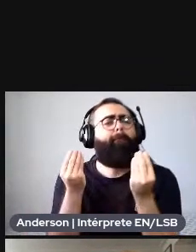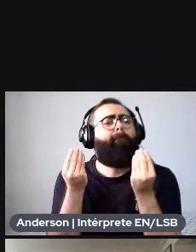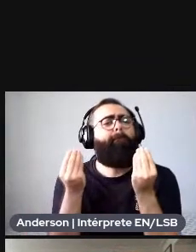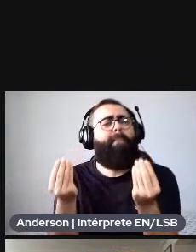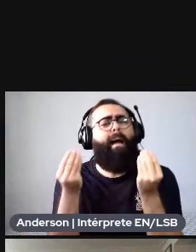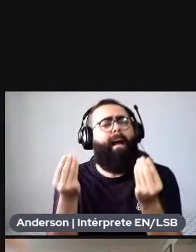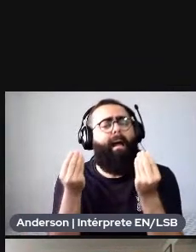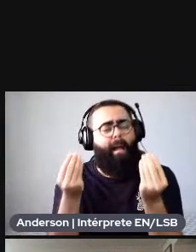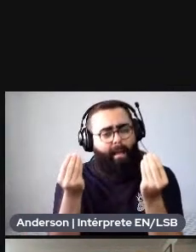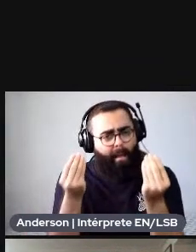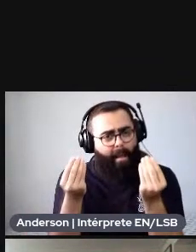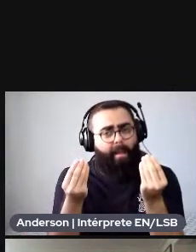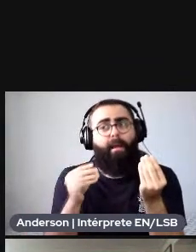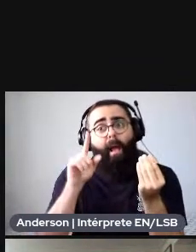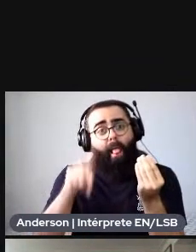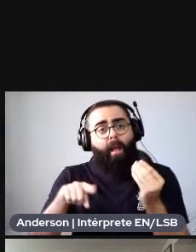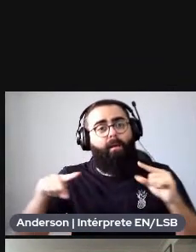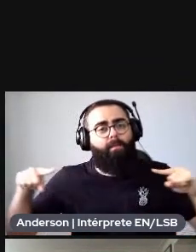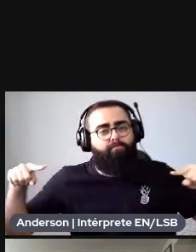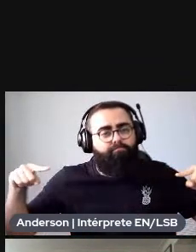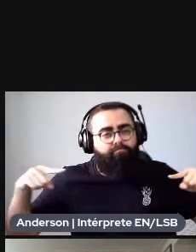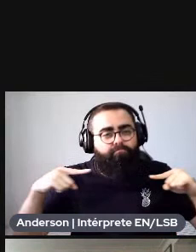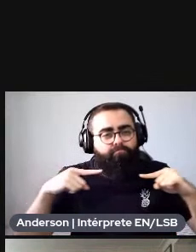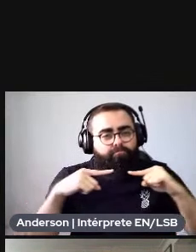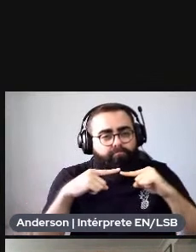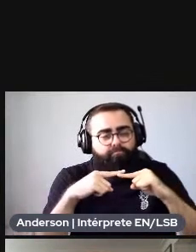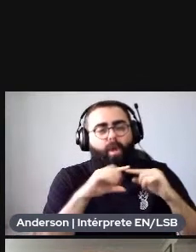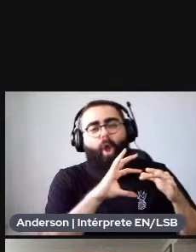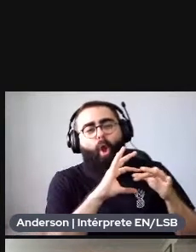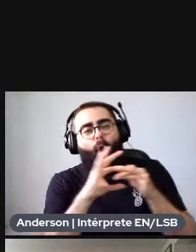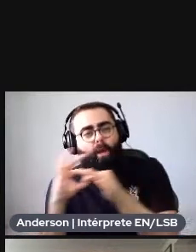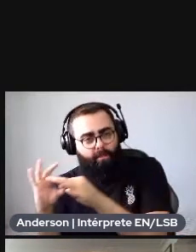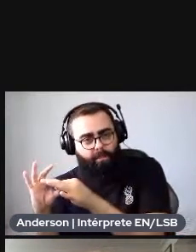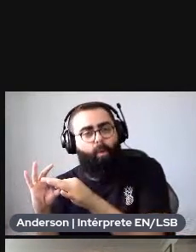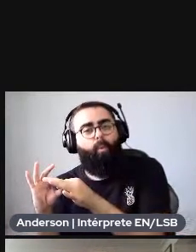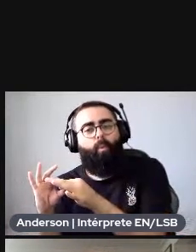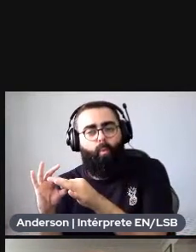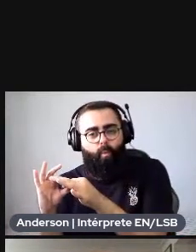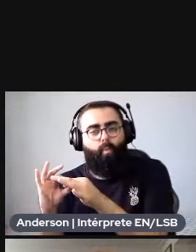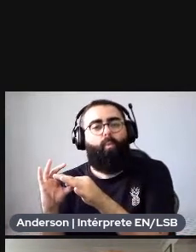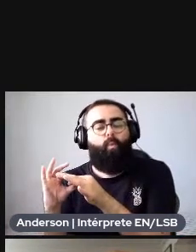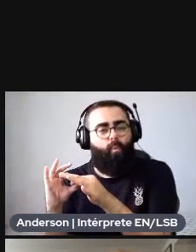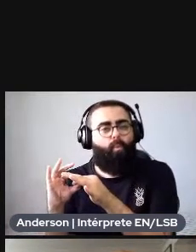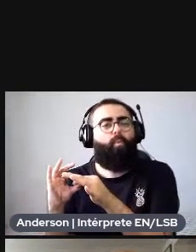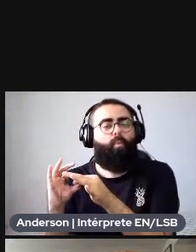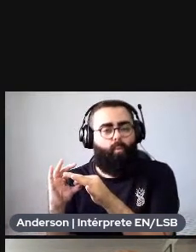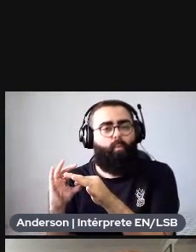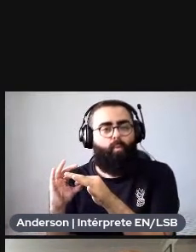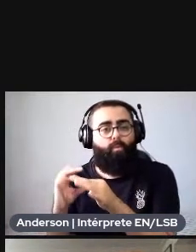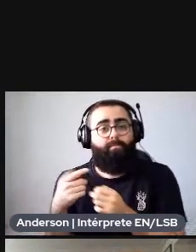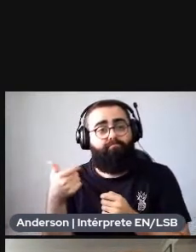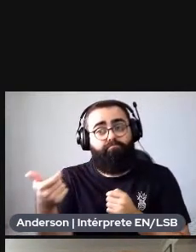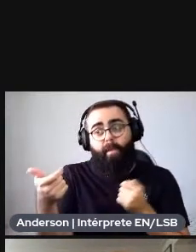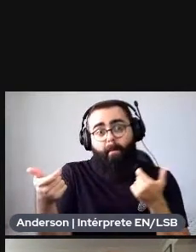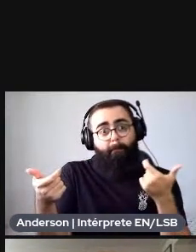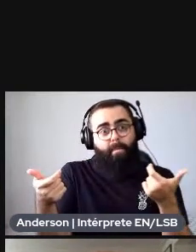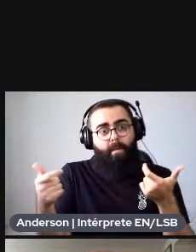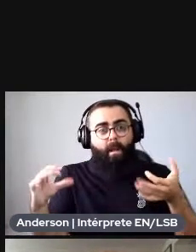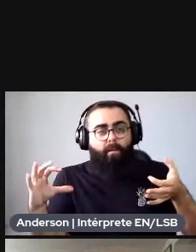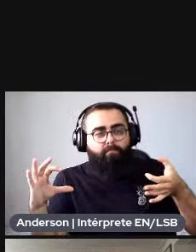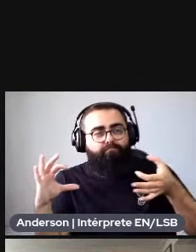estabelecer elos coesivos com um lexema fundamental. E fazem isto mais